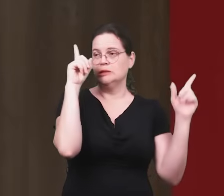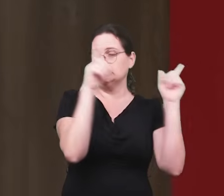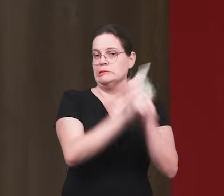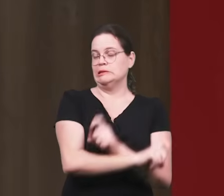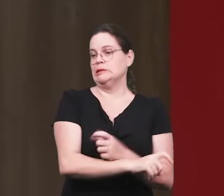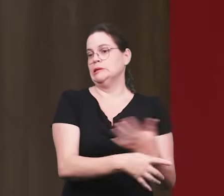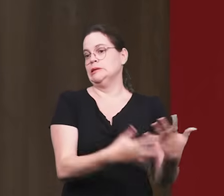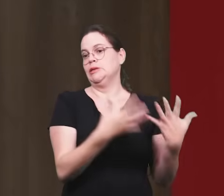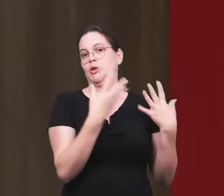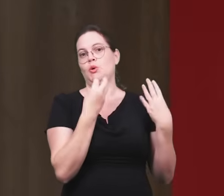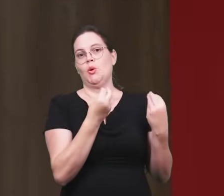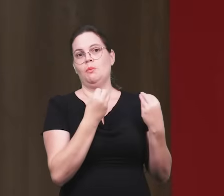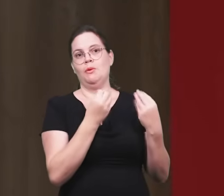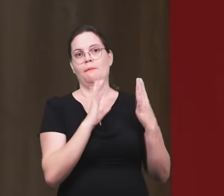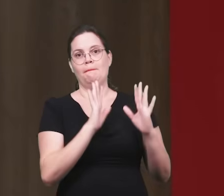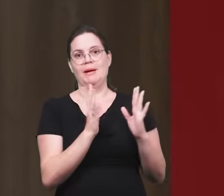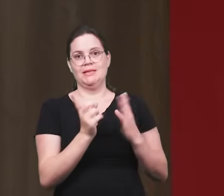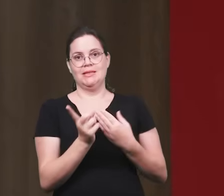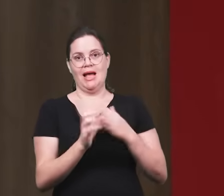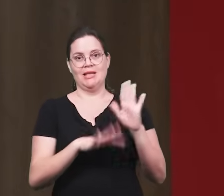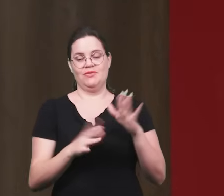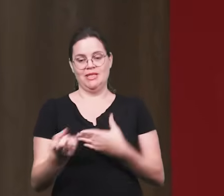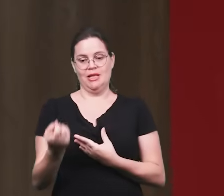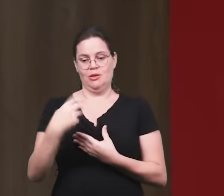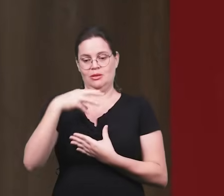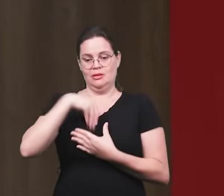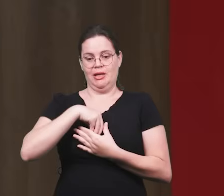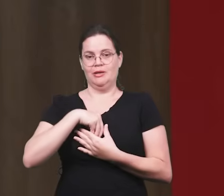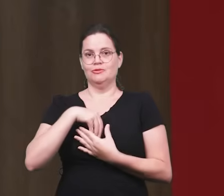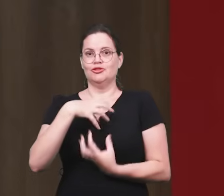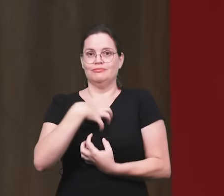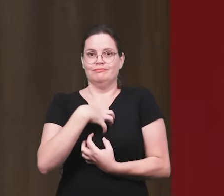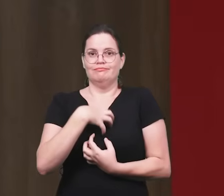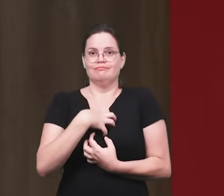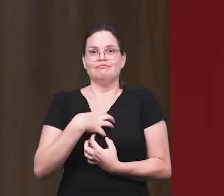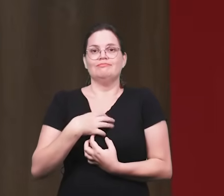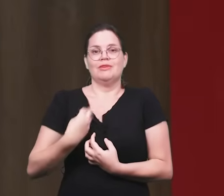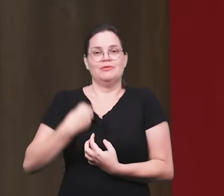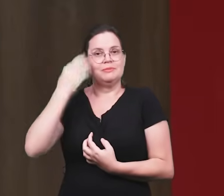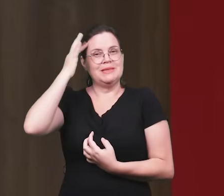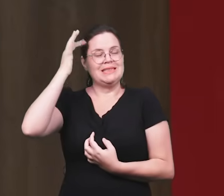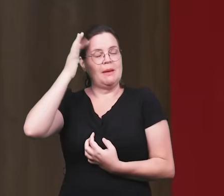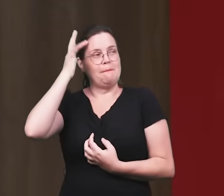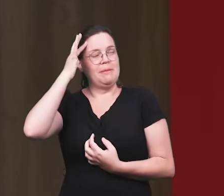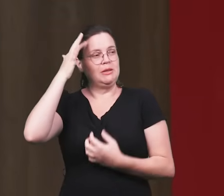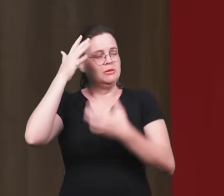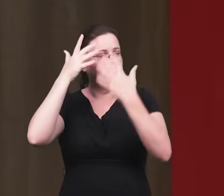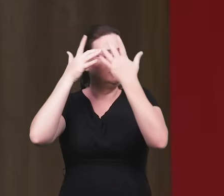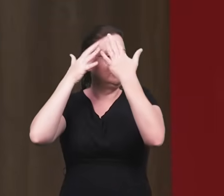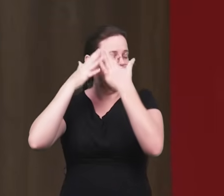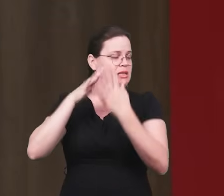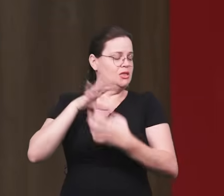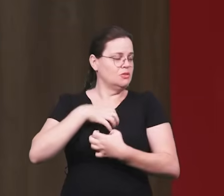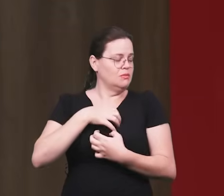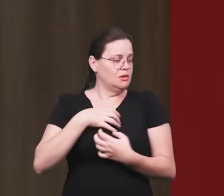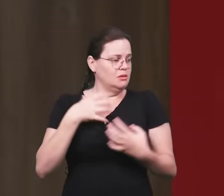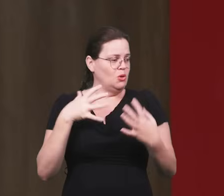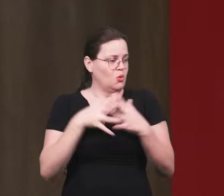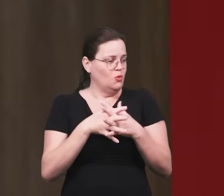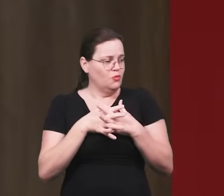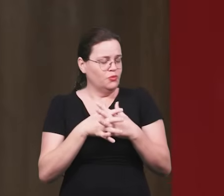que está embolado somos nós por dentro. Às vezes a nossa vida espiritual, os nossos pensamentos, os sentimentos estão